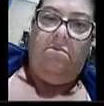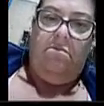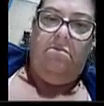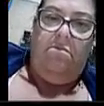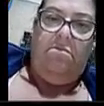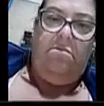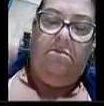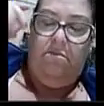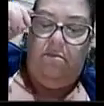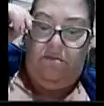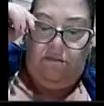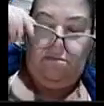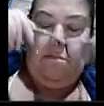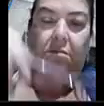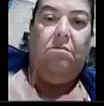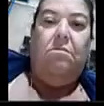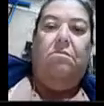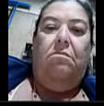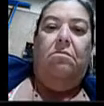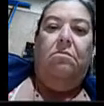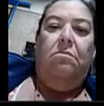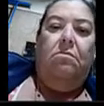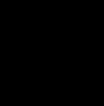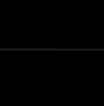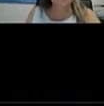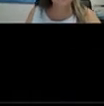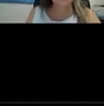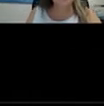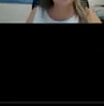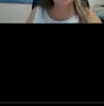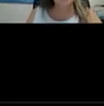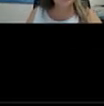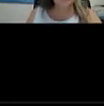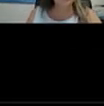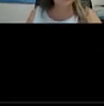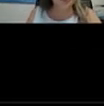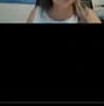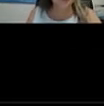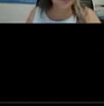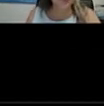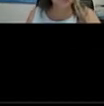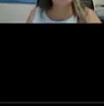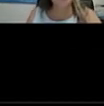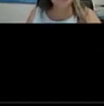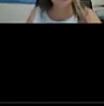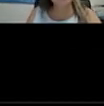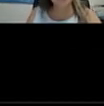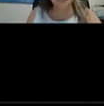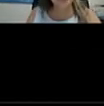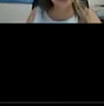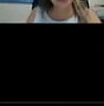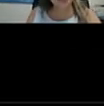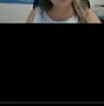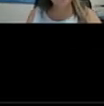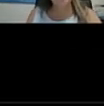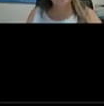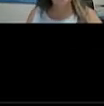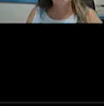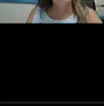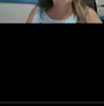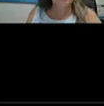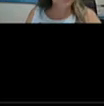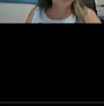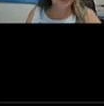deficiente intelectual, imagina, ele já tinha 15 anos. Então, assim, há muito tempo ele estava na escola sendo tratado como deficiente.